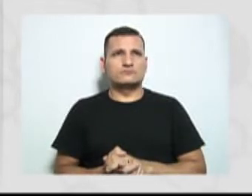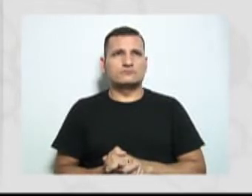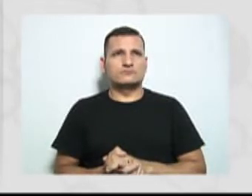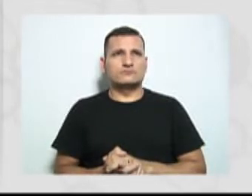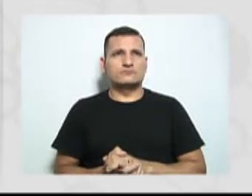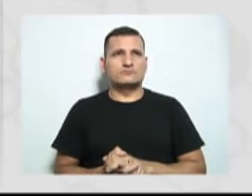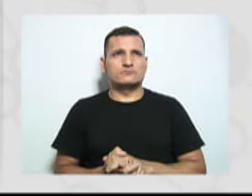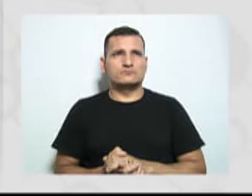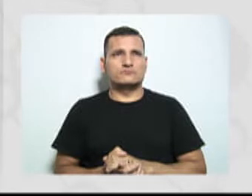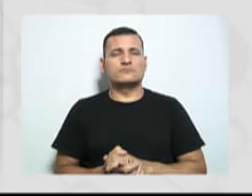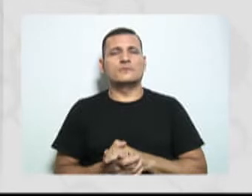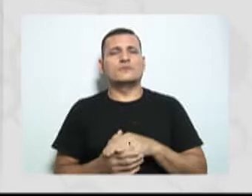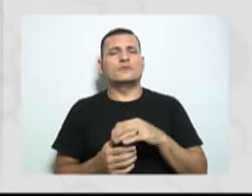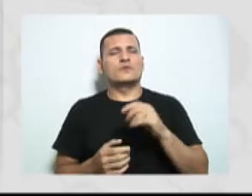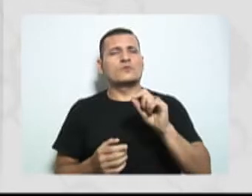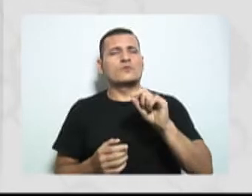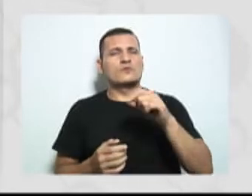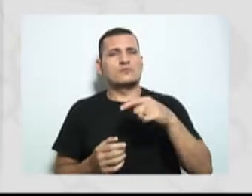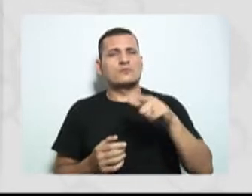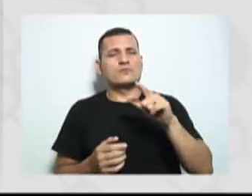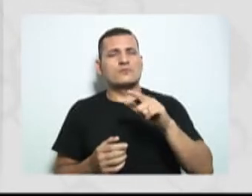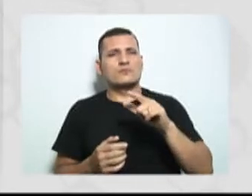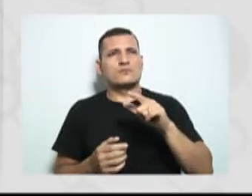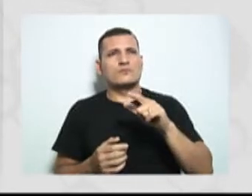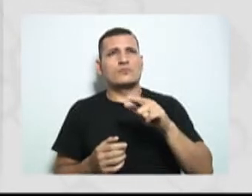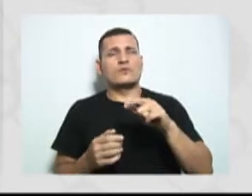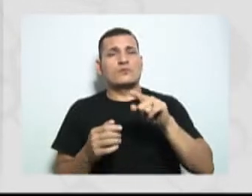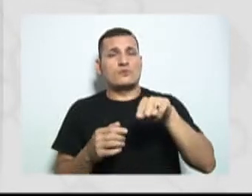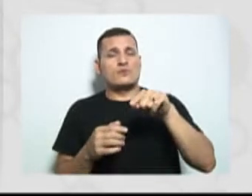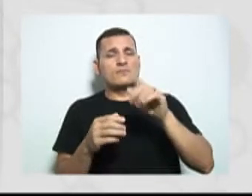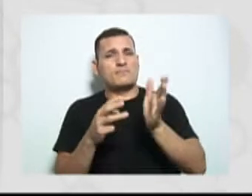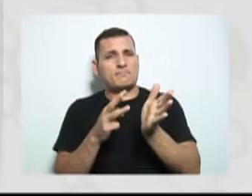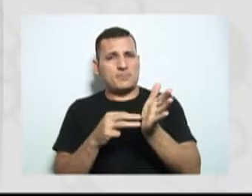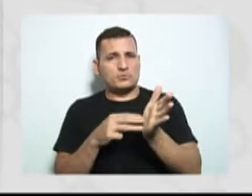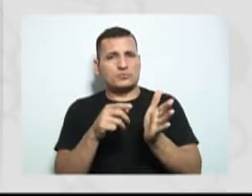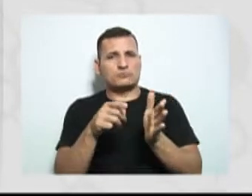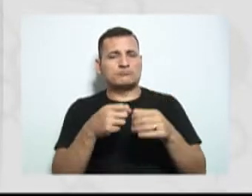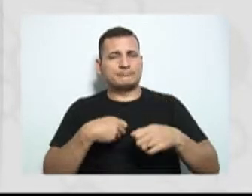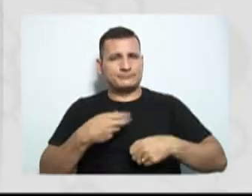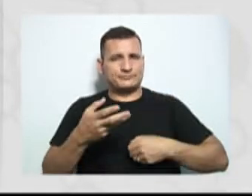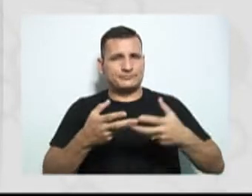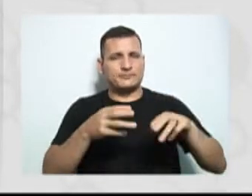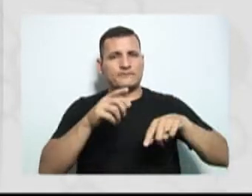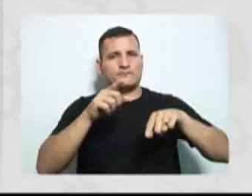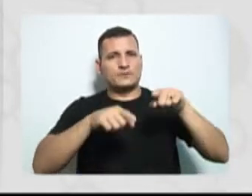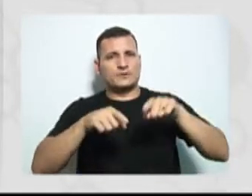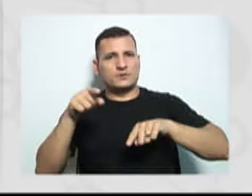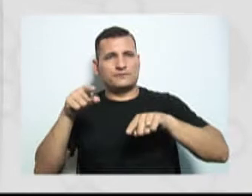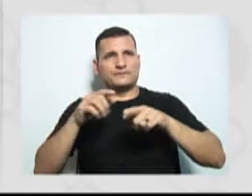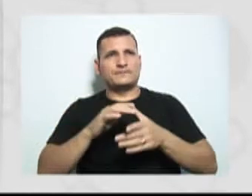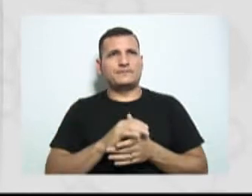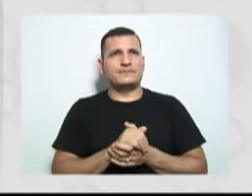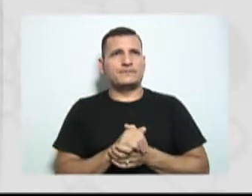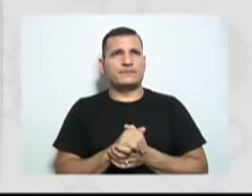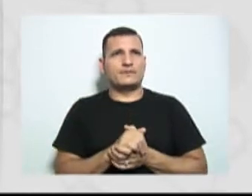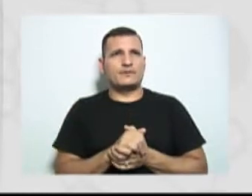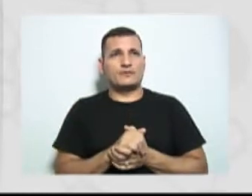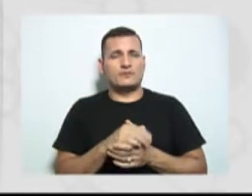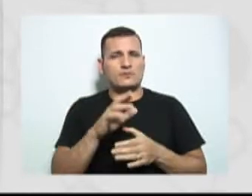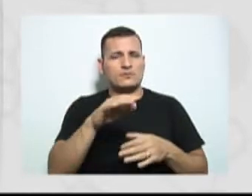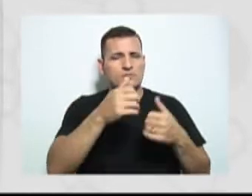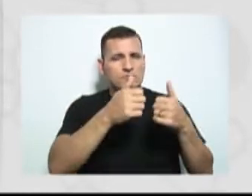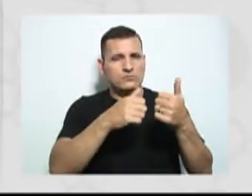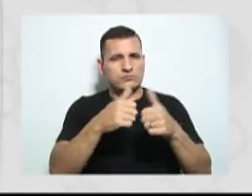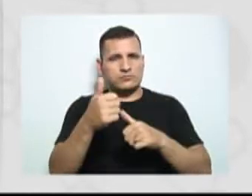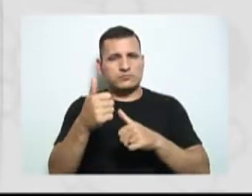O que mais ele trabalha? Por esse método de custeio variável, por este método de custeio, na